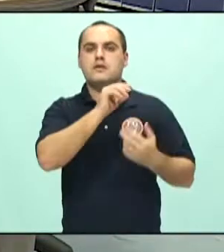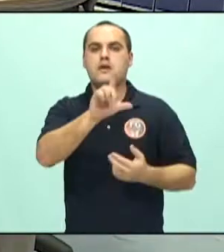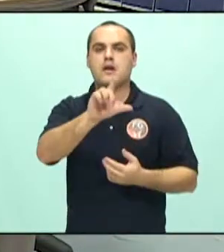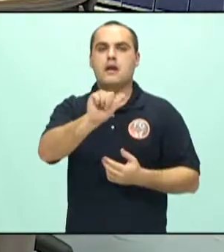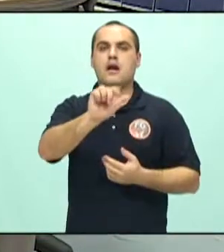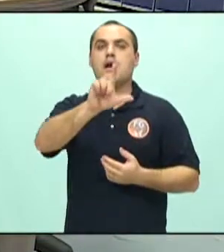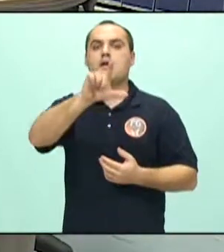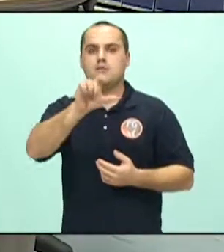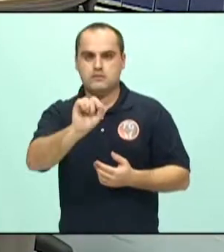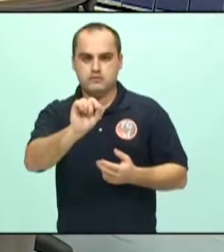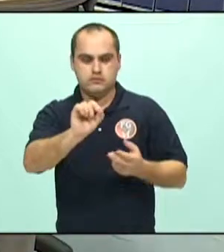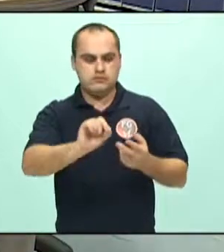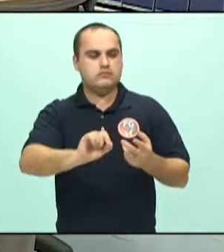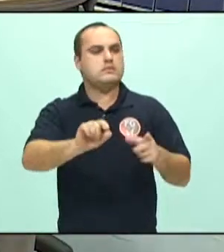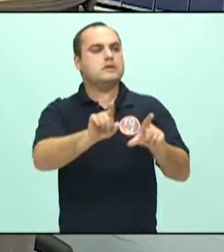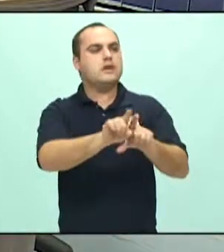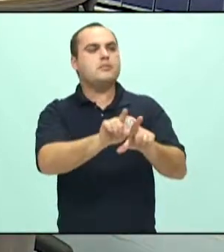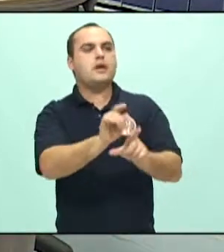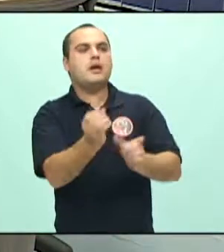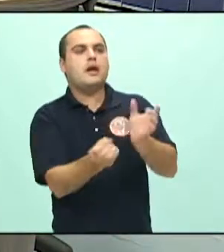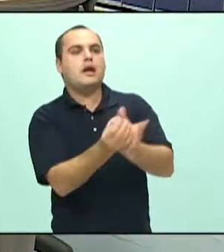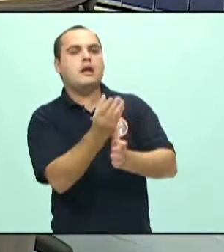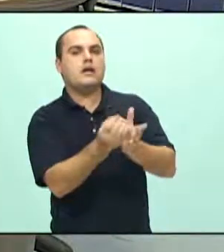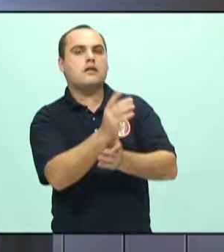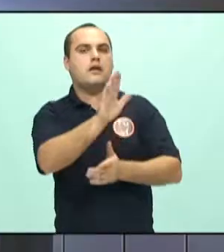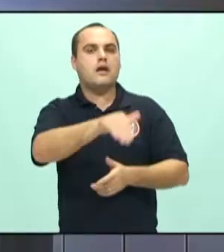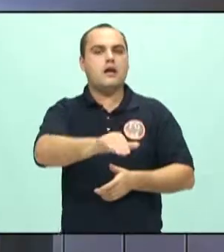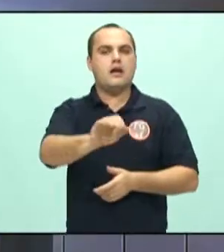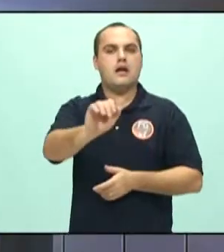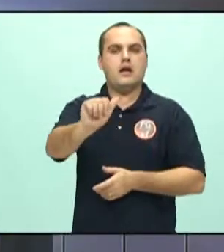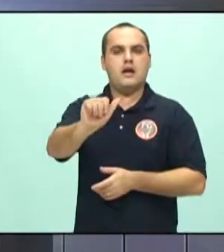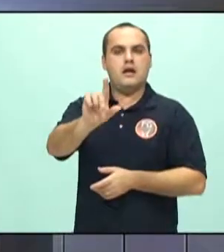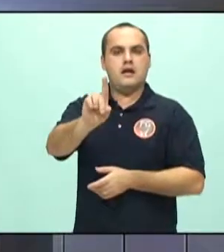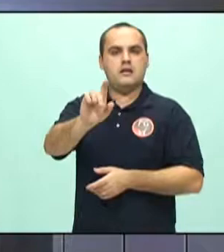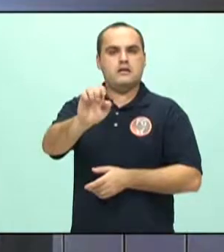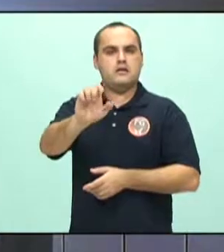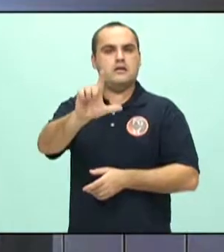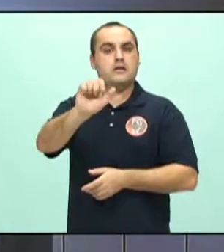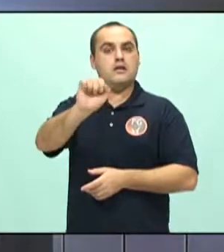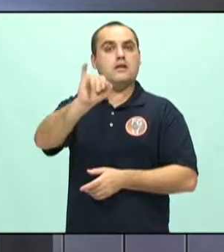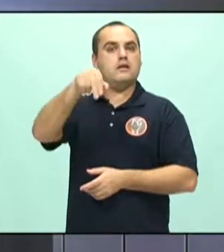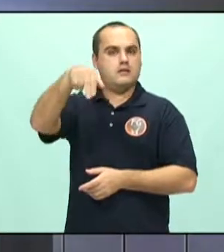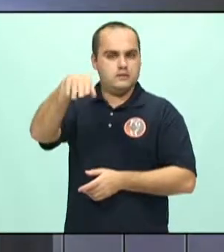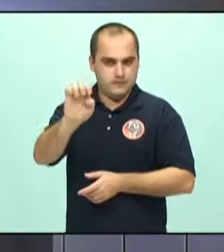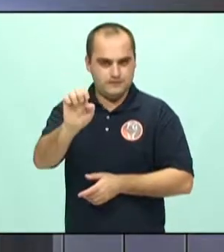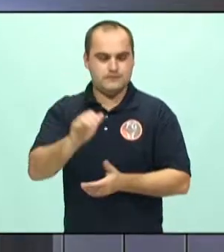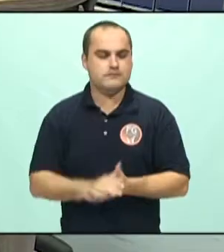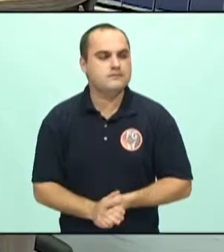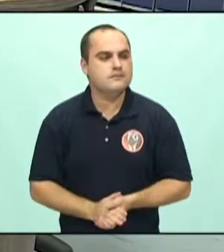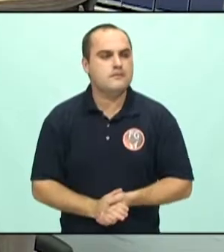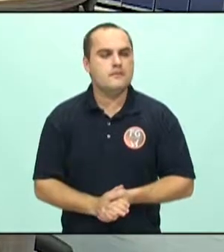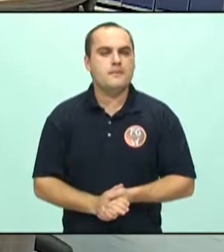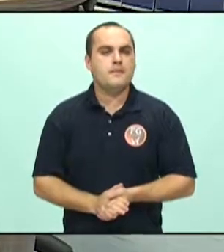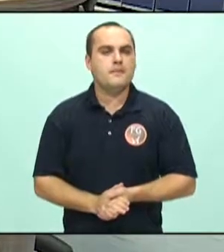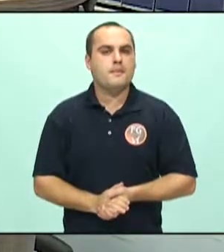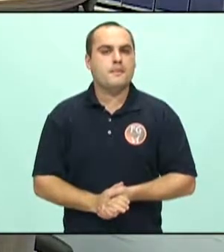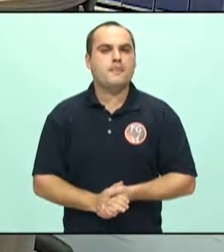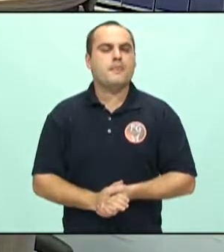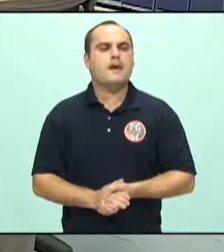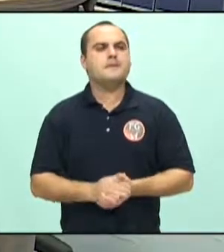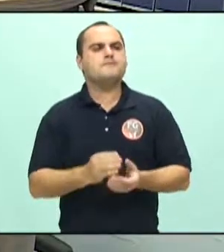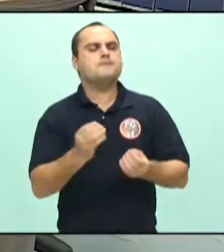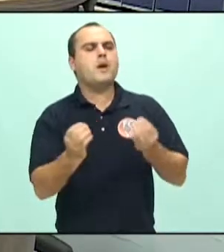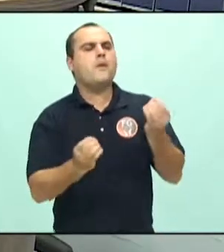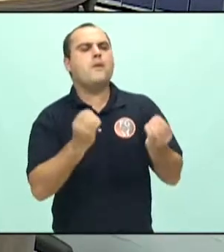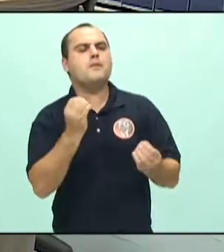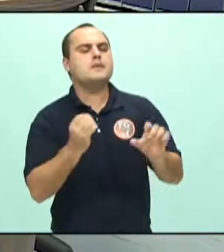Adelaine Zandonai, nossa colega aqui na Câmara de Vereadores. Como que foram a escolha dos